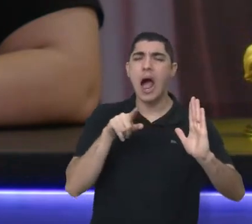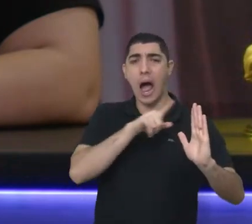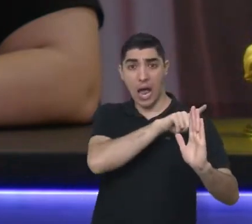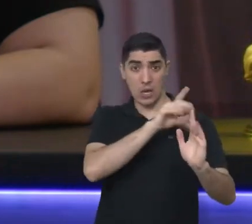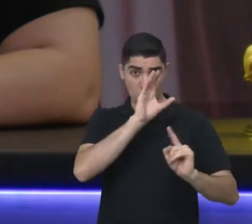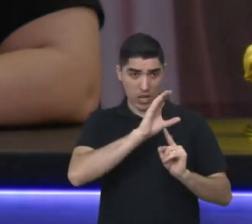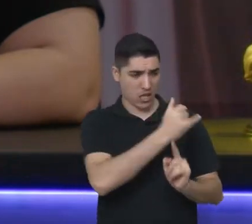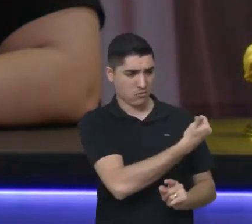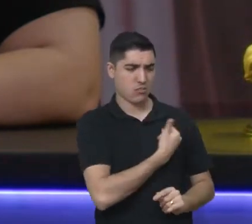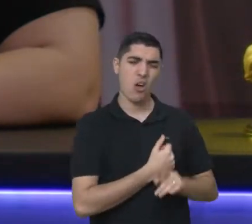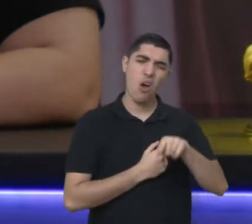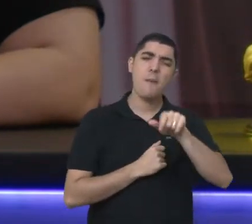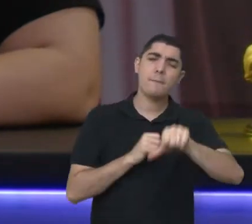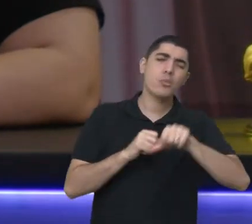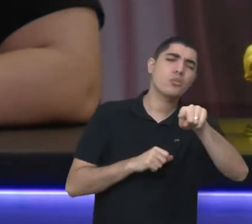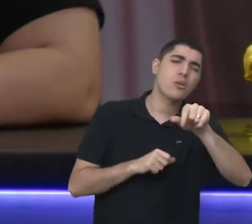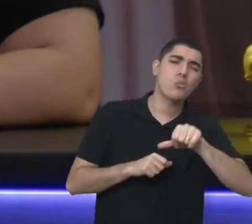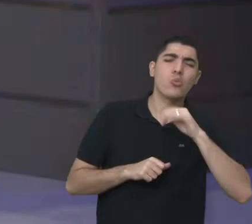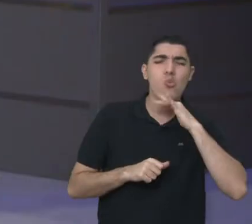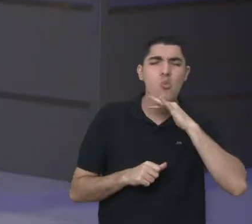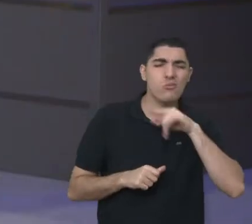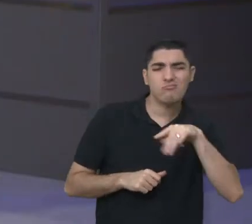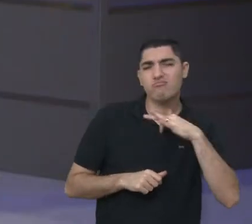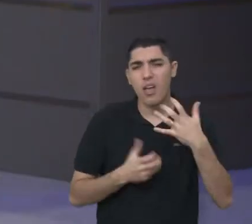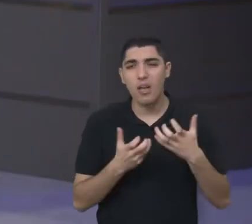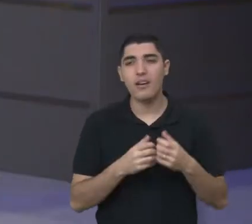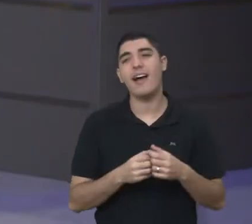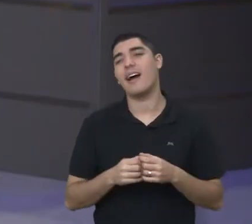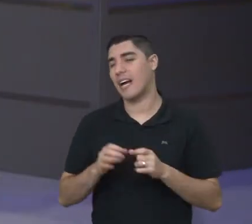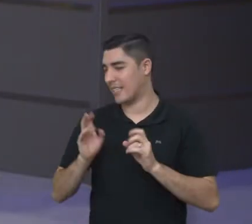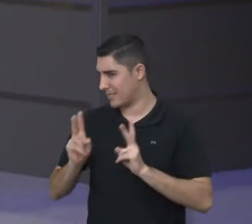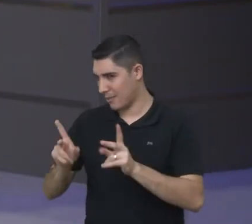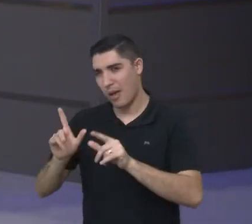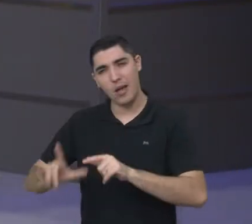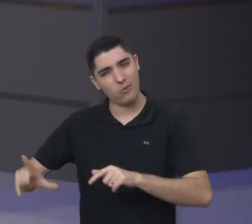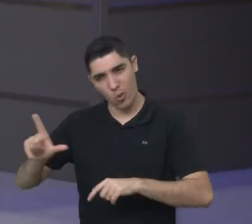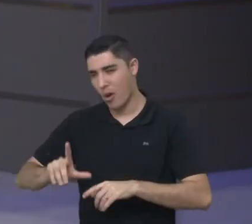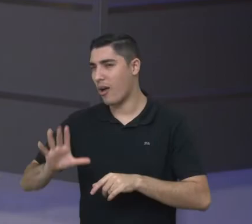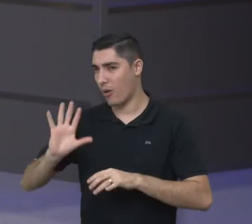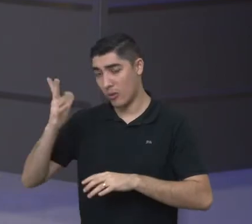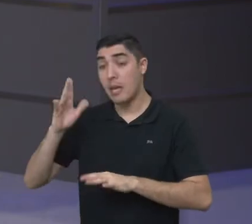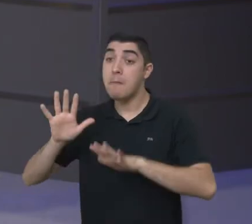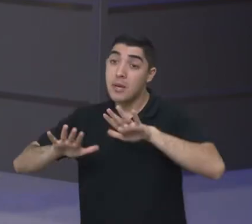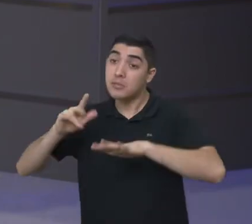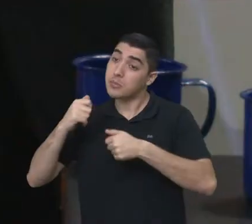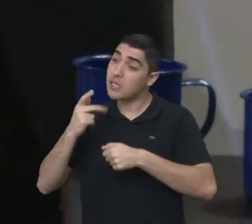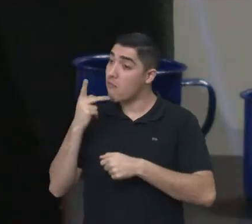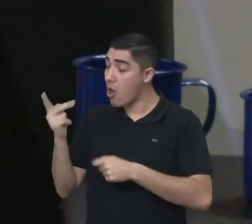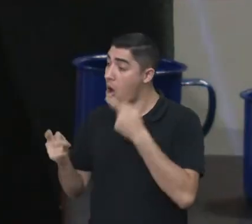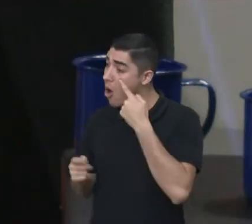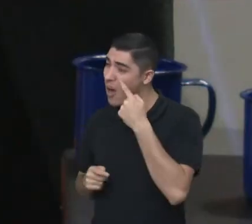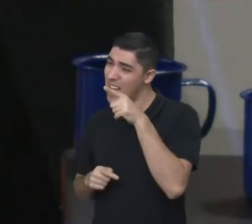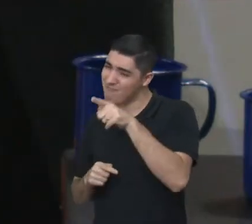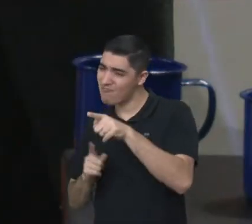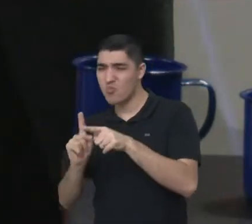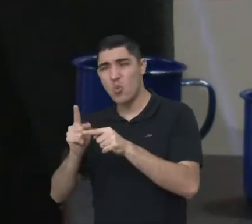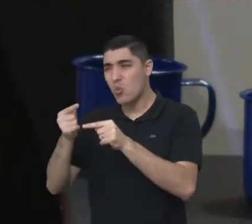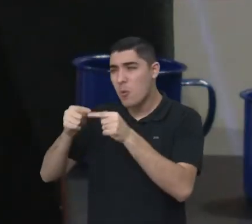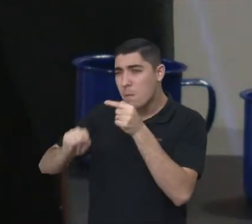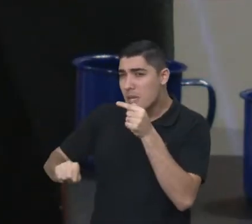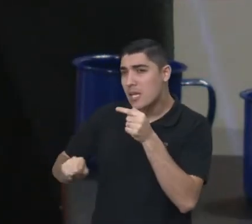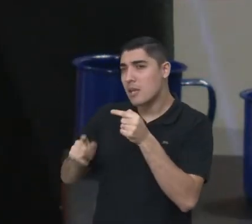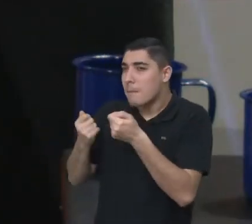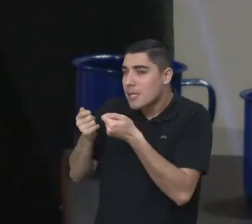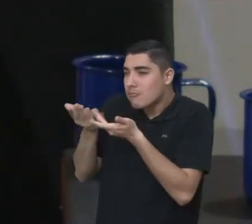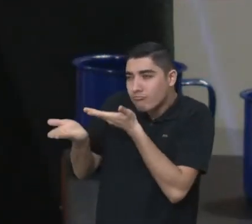de cintura? Aí você tem que tentar se impor, falar, mostrar a melhor saída é essa, que se